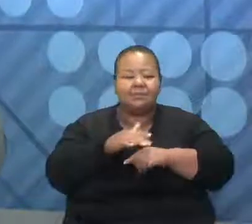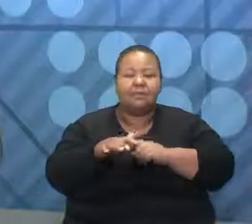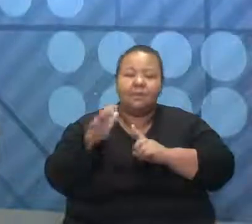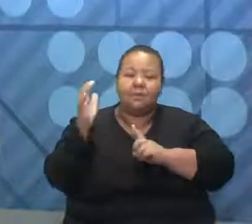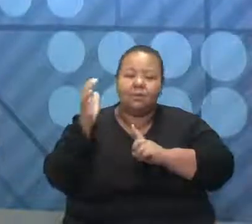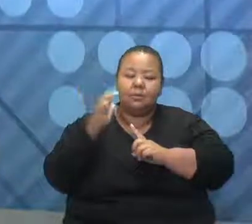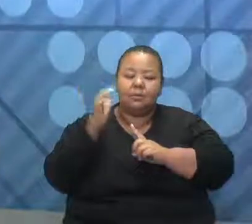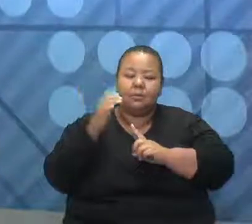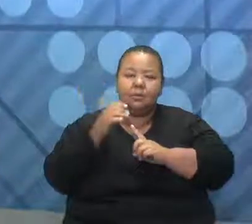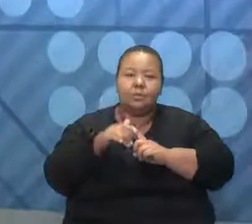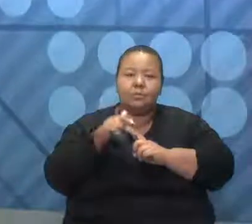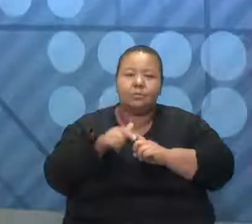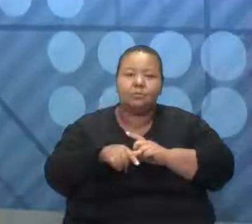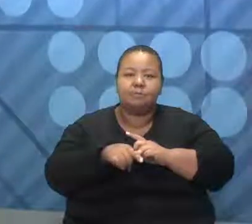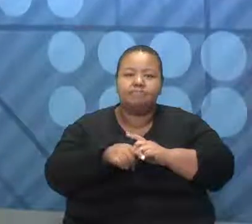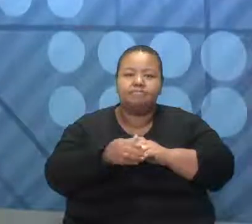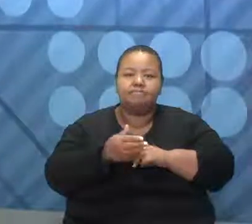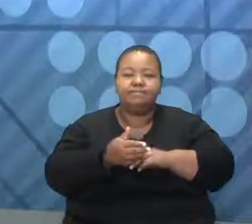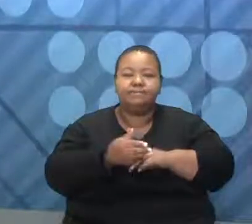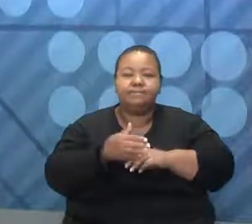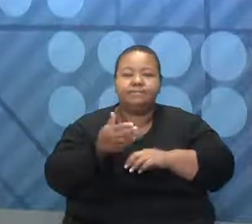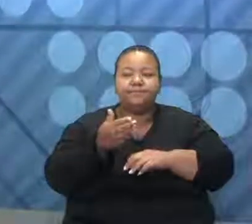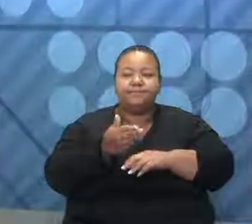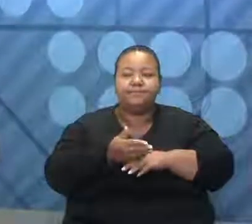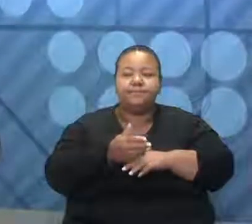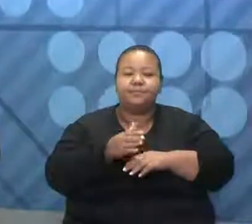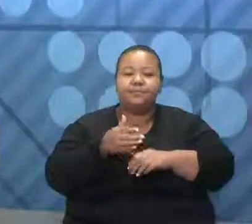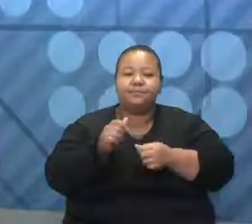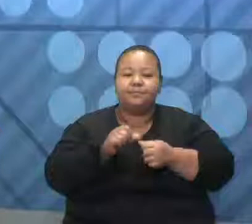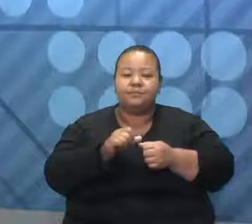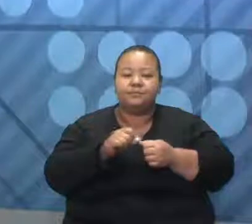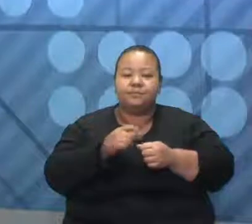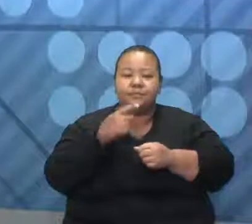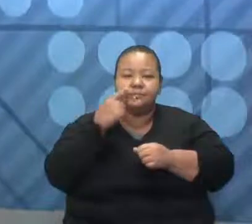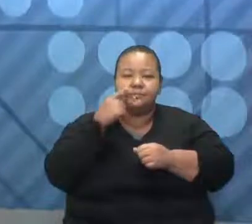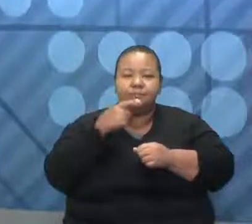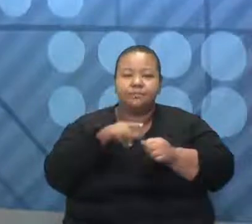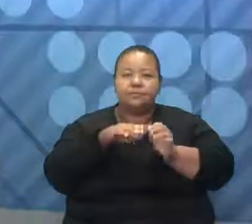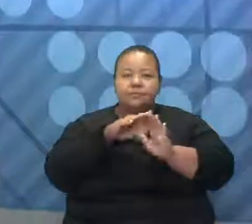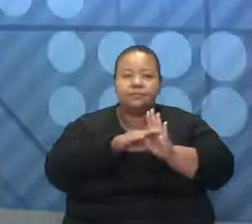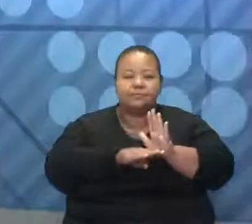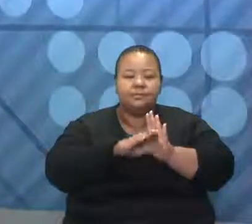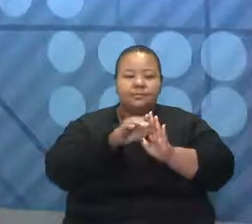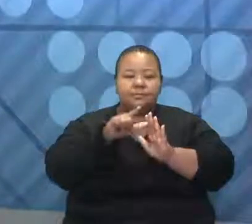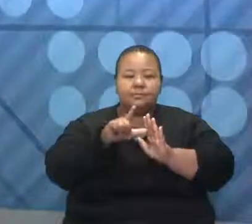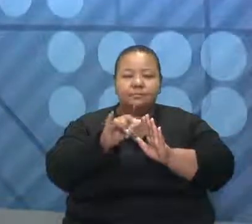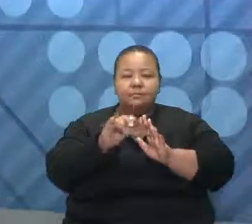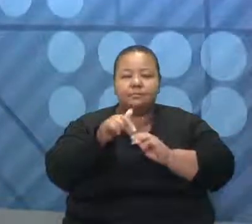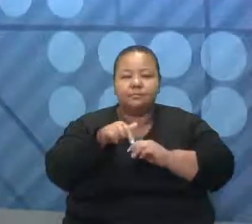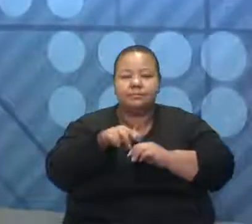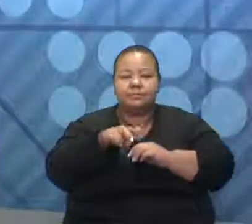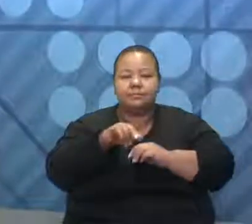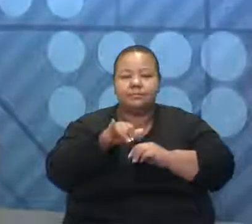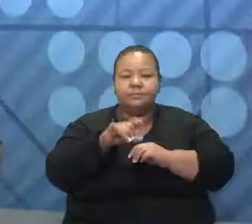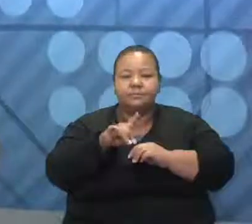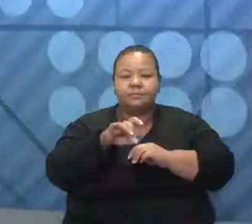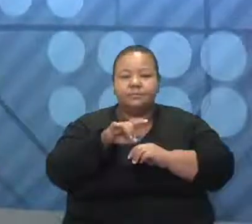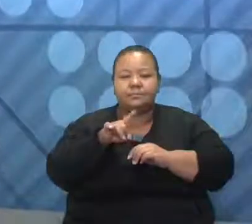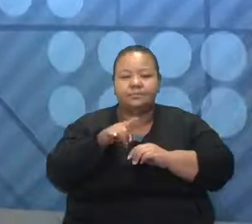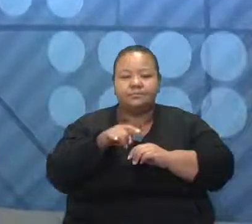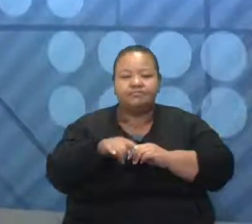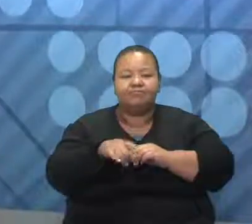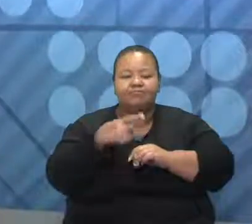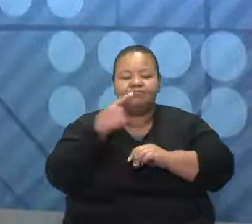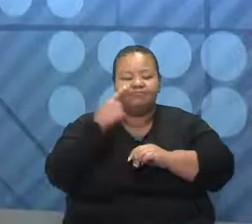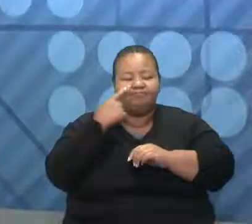vai trazer impacto lá no capital de giro. Aí, quando você vai ver, o seu nível de liquidez imediata também vai ser influenciado. Então, não